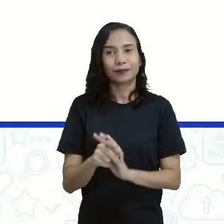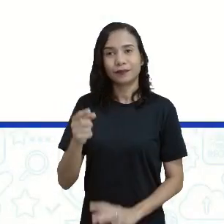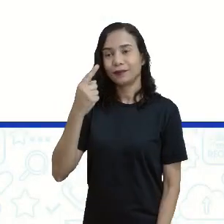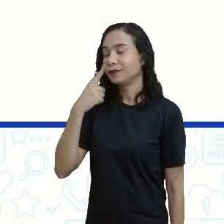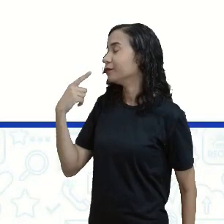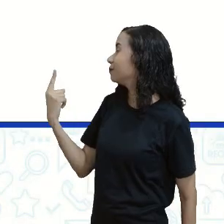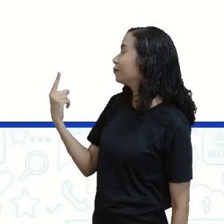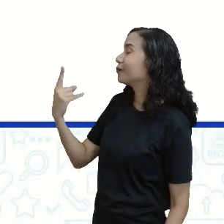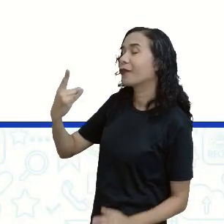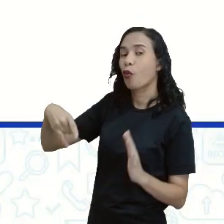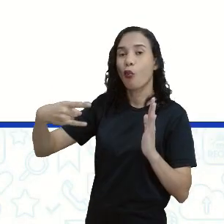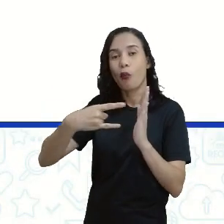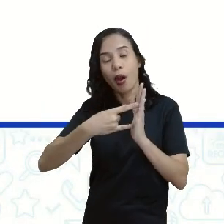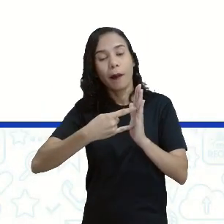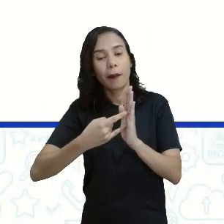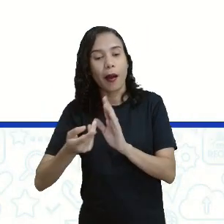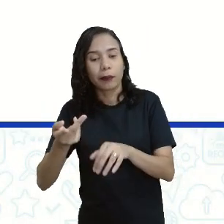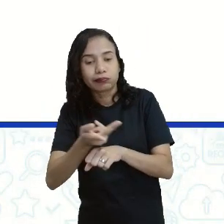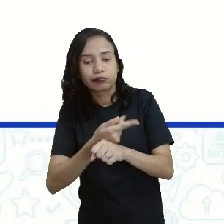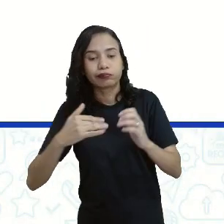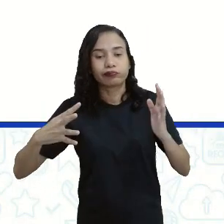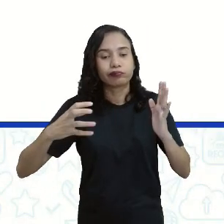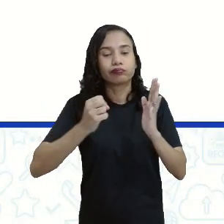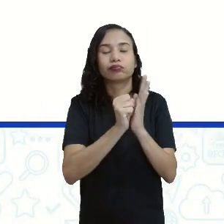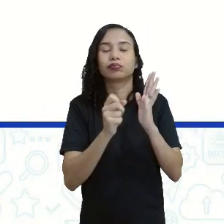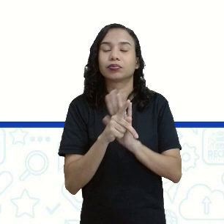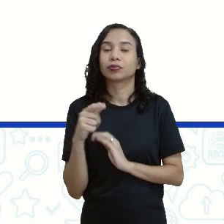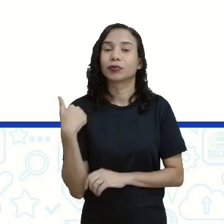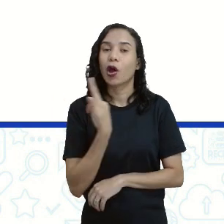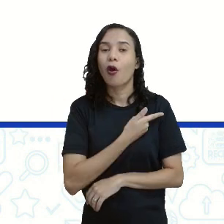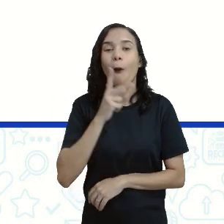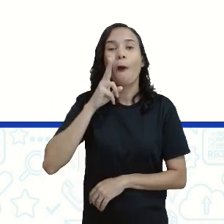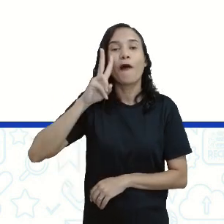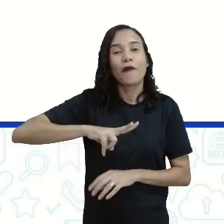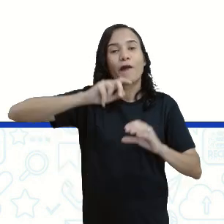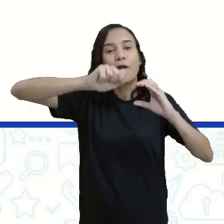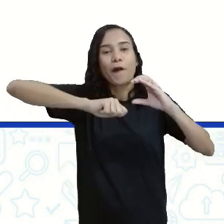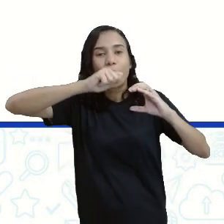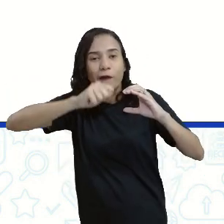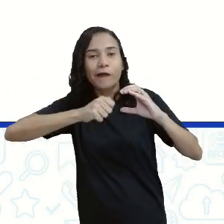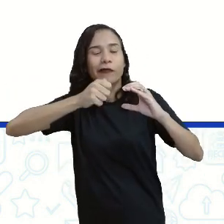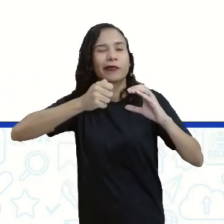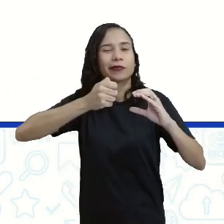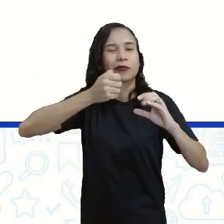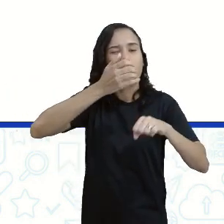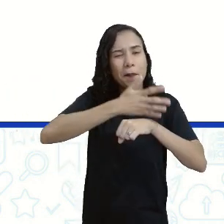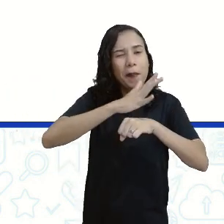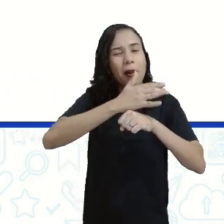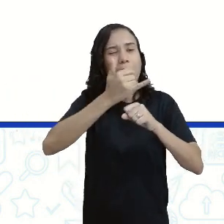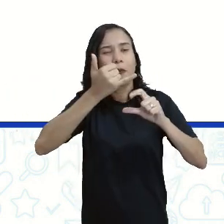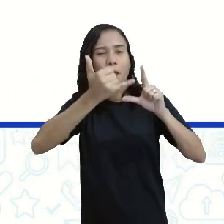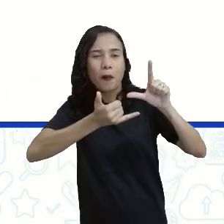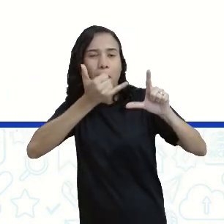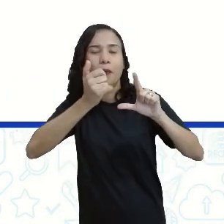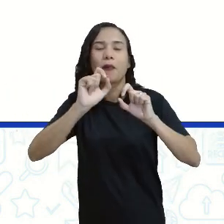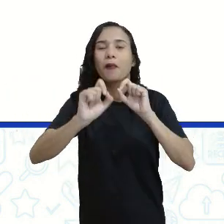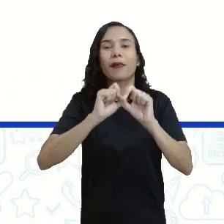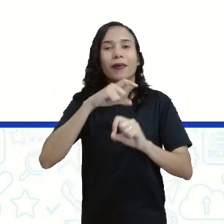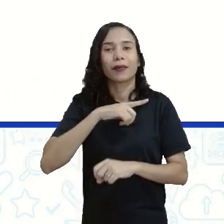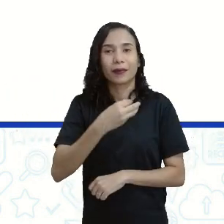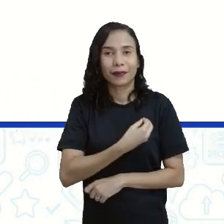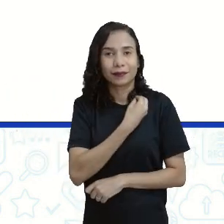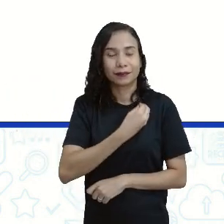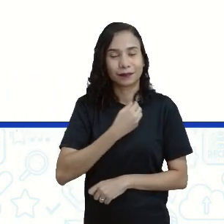esses ímãs, gente, vão atrair alguns metais ou ligas metálicas e a gente viu naquele videozinho, né, de forma mais prática, né, que existe